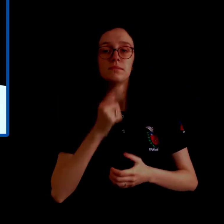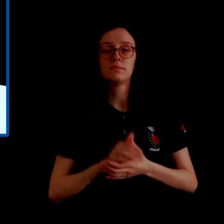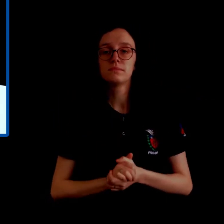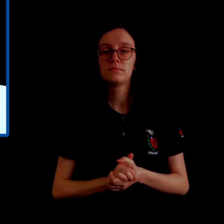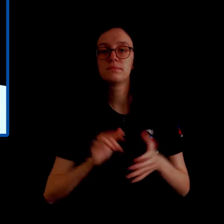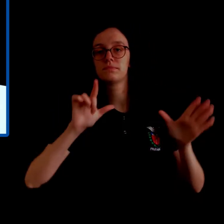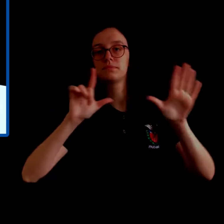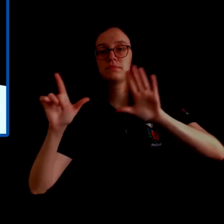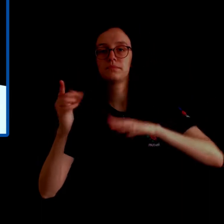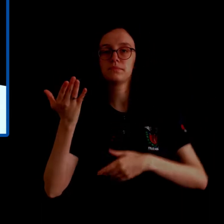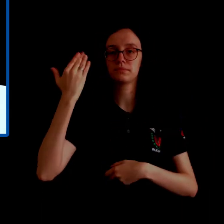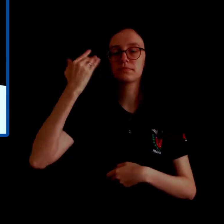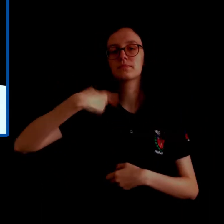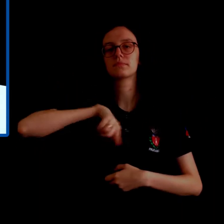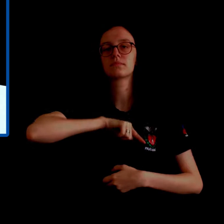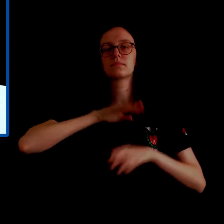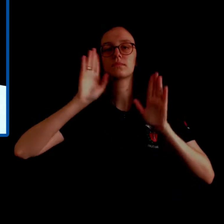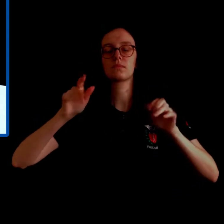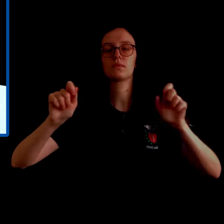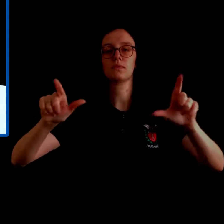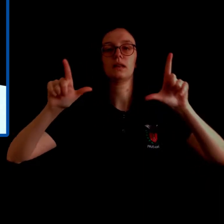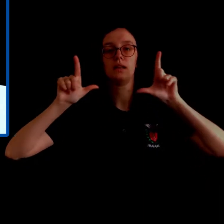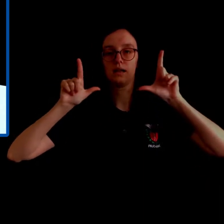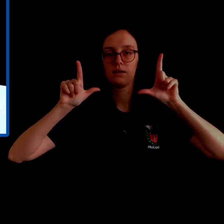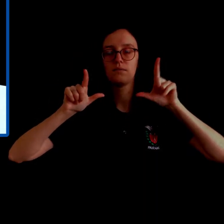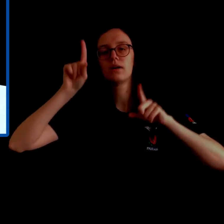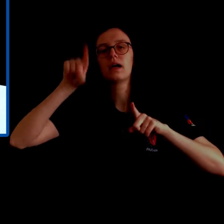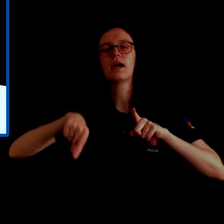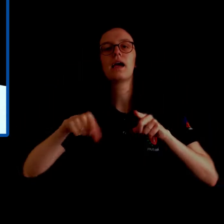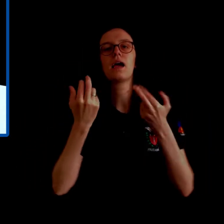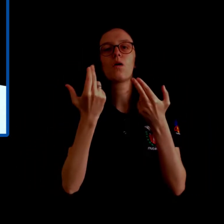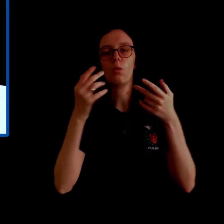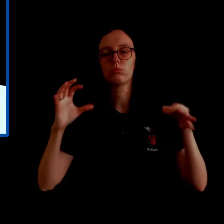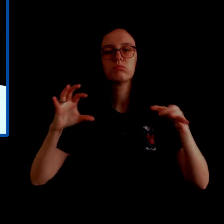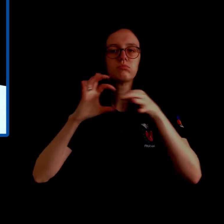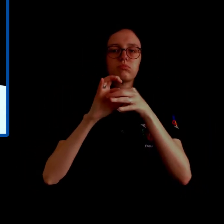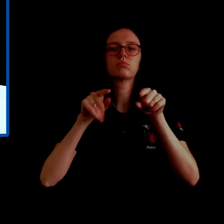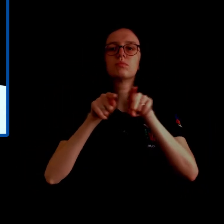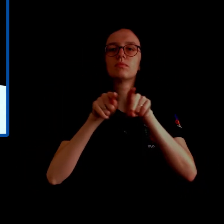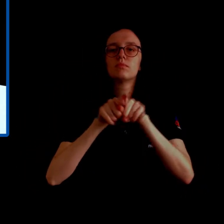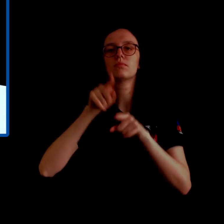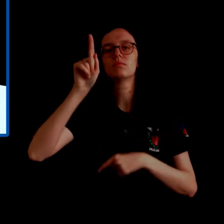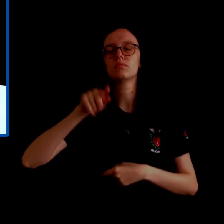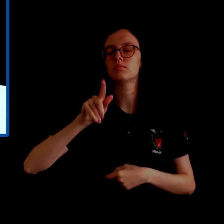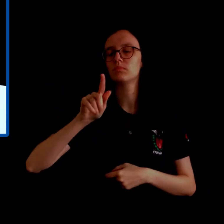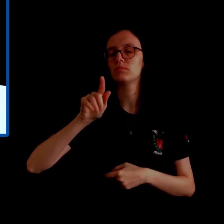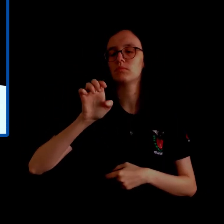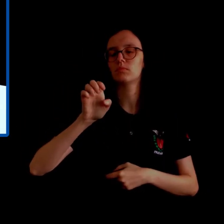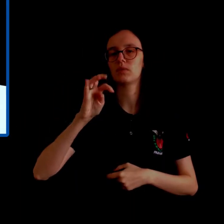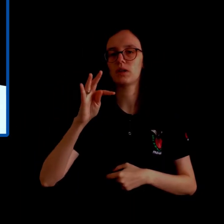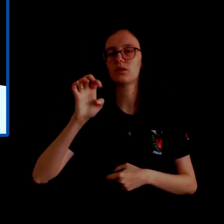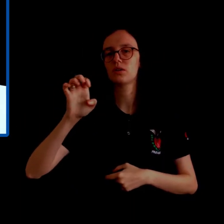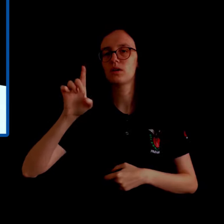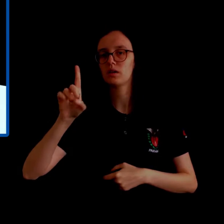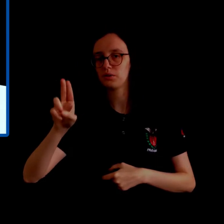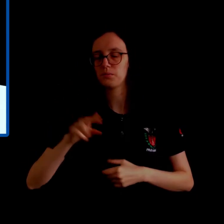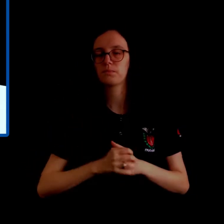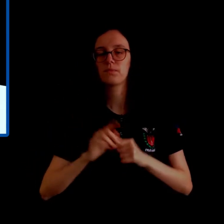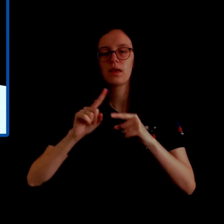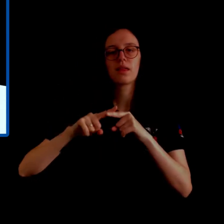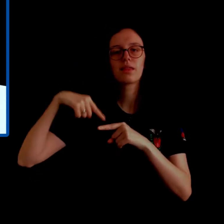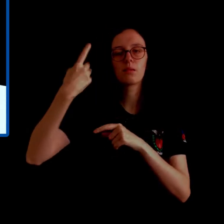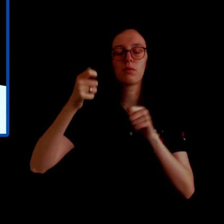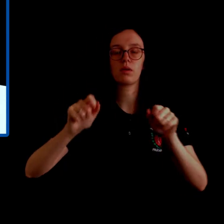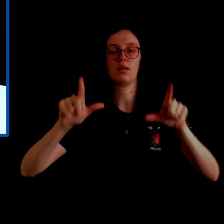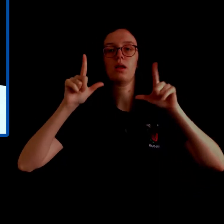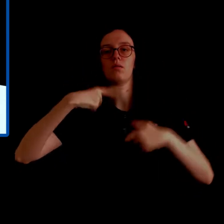semana passada nós fizemos uma live, né, junto com a GetEdu. E depois daquela live nós começamos